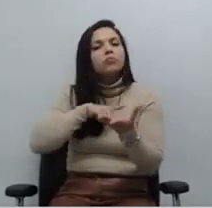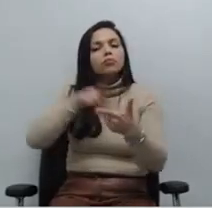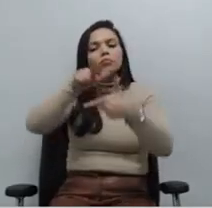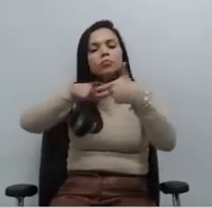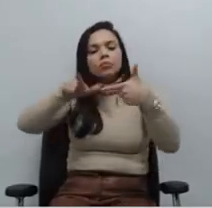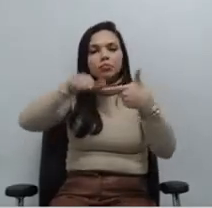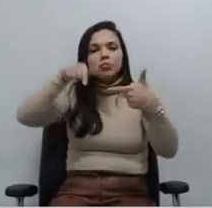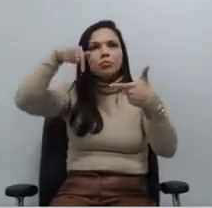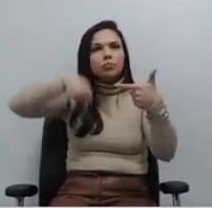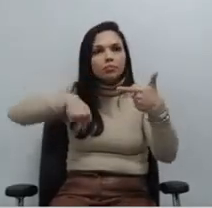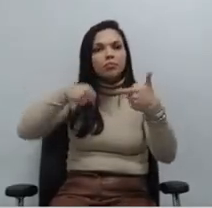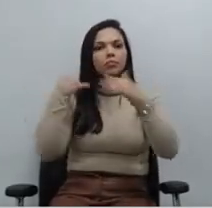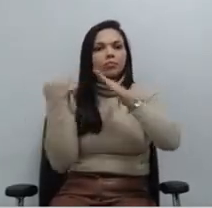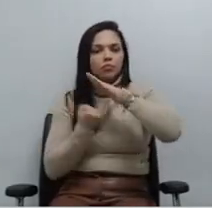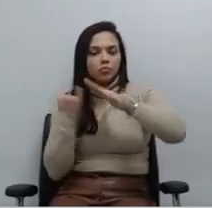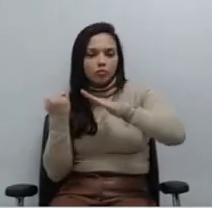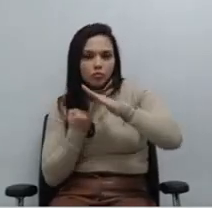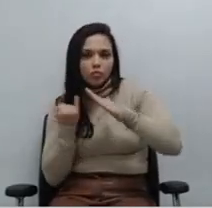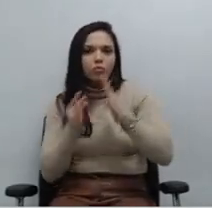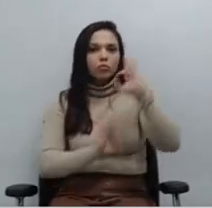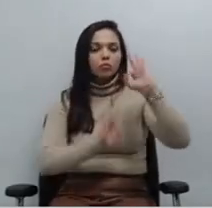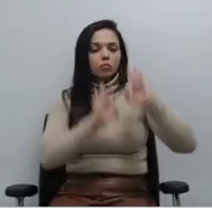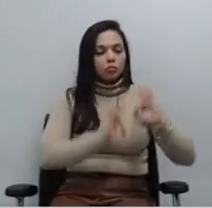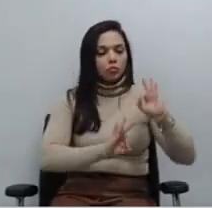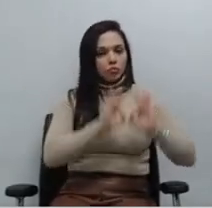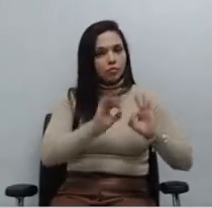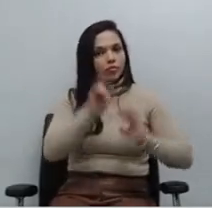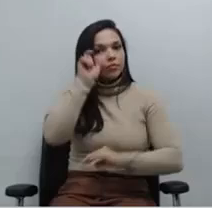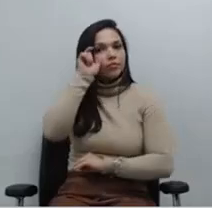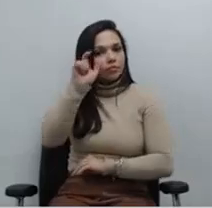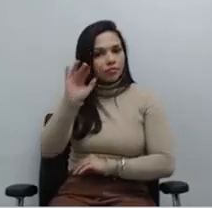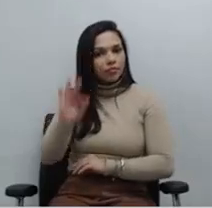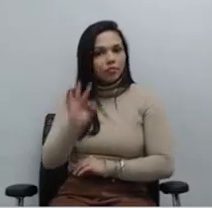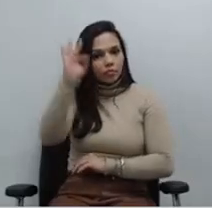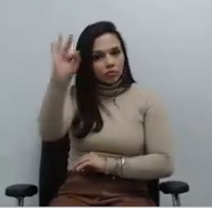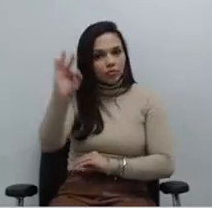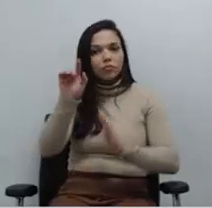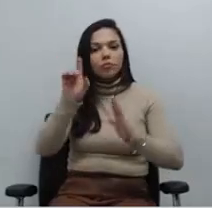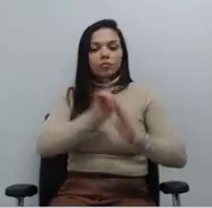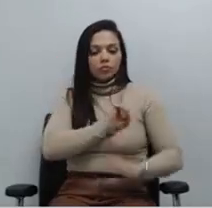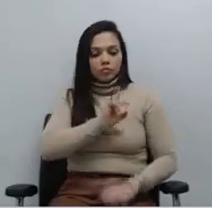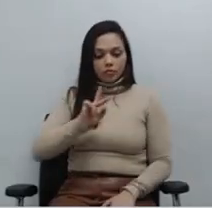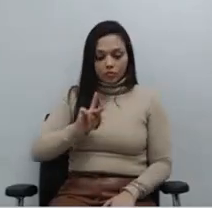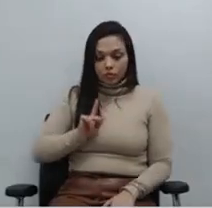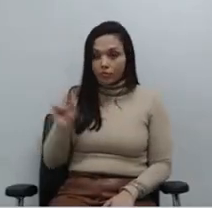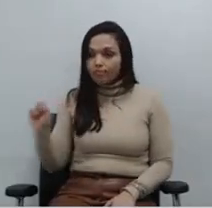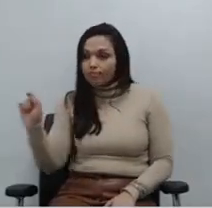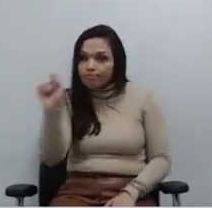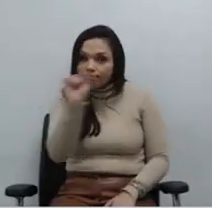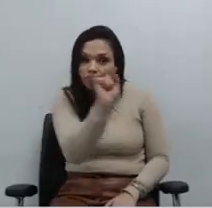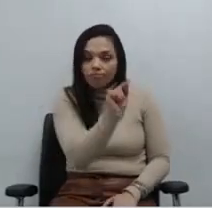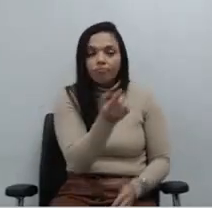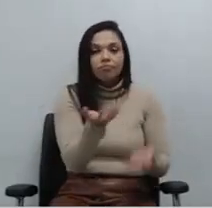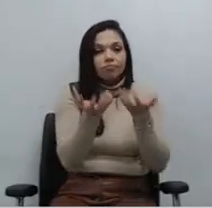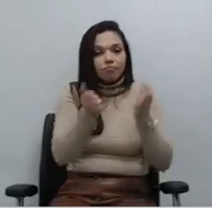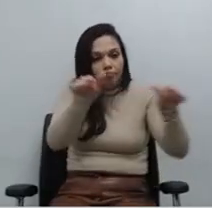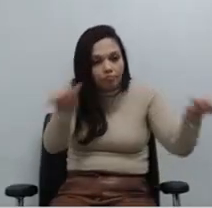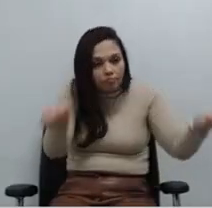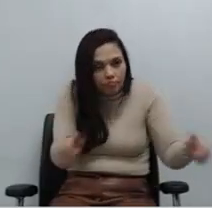instituição, tratando dos projetos de interesse da instituição e dos defensores e defensoras com as unidades. Então, a ideia é ter